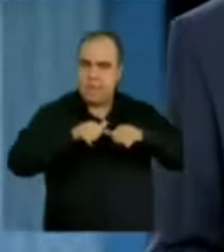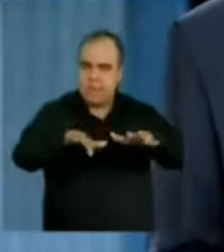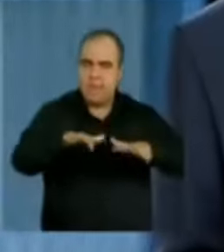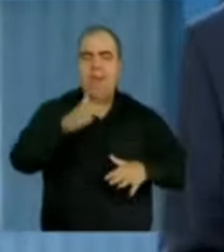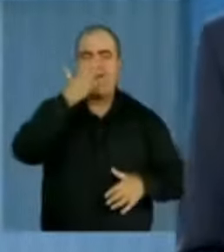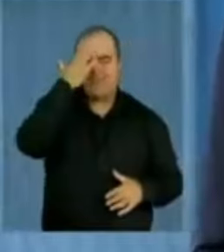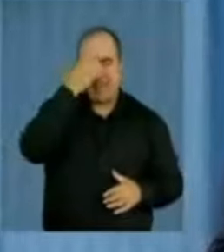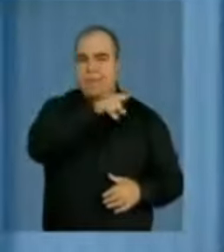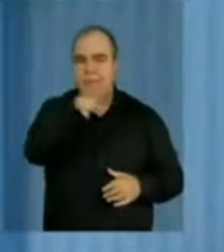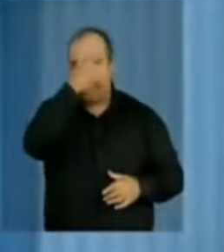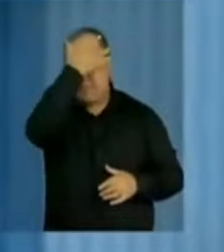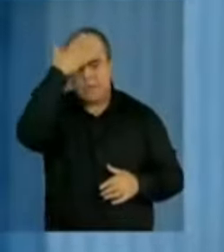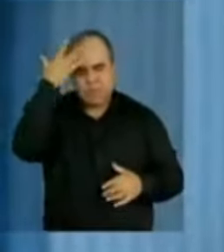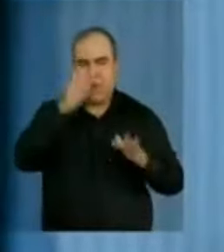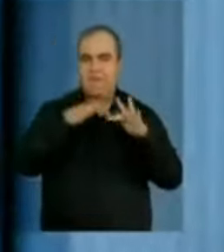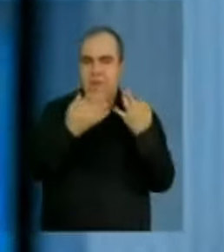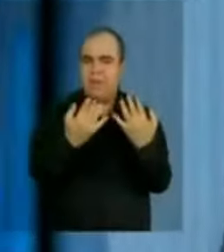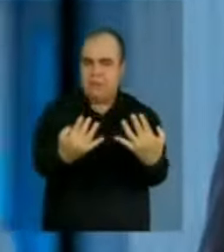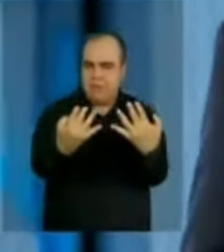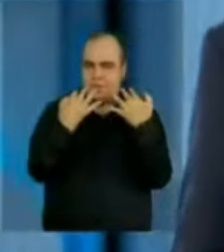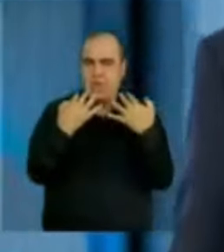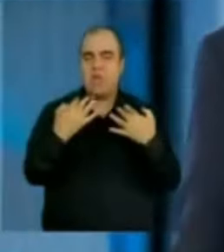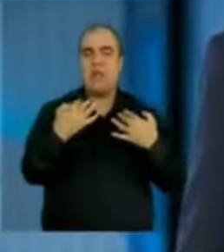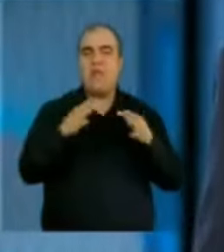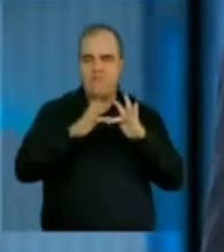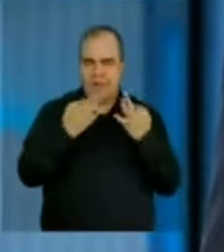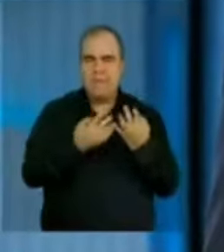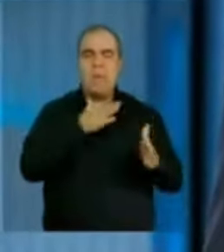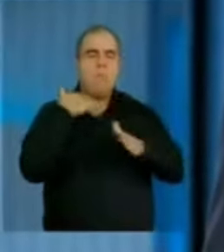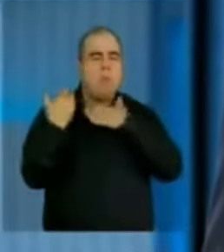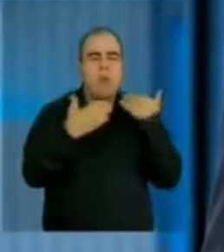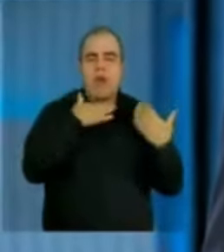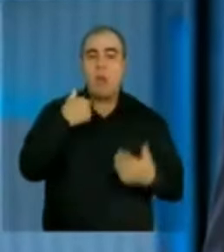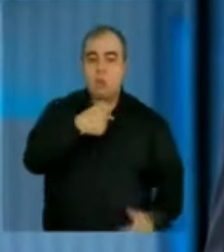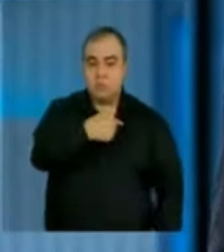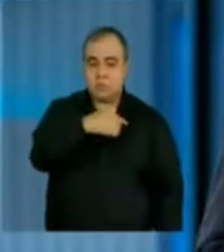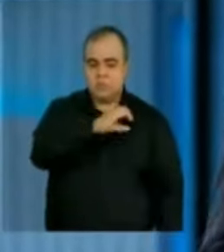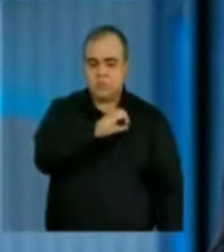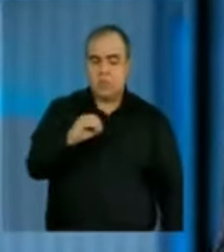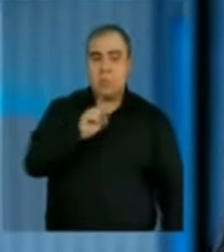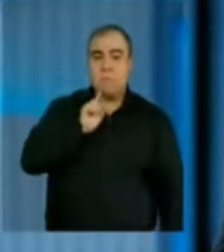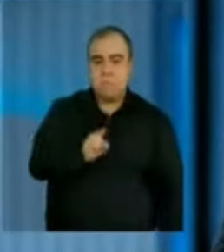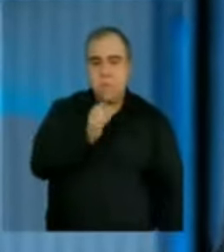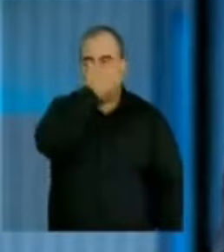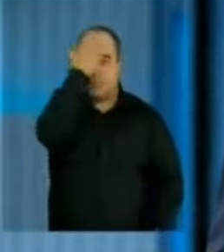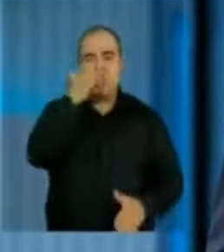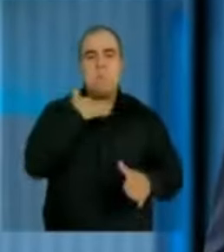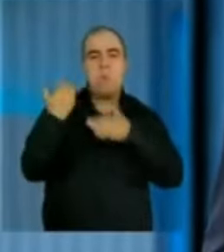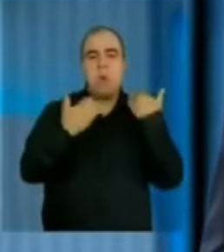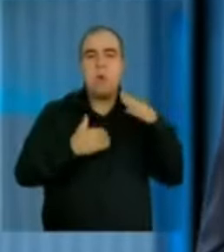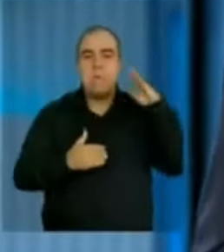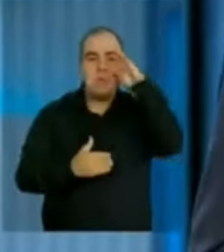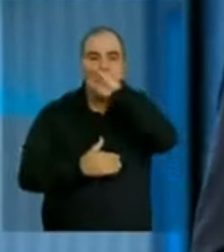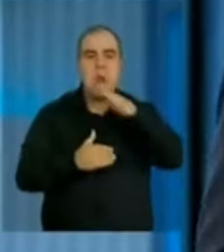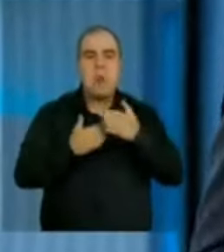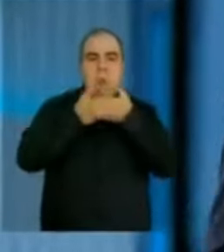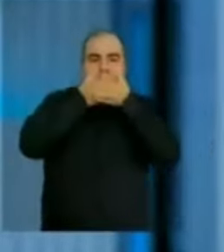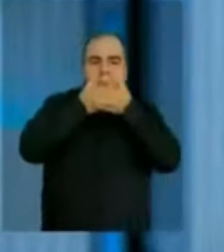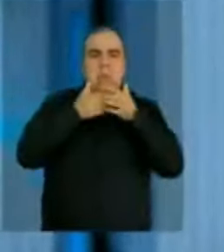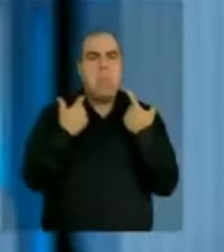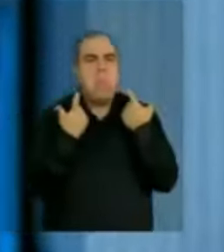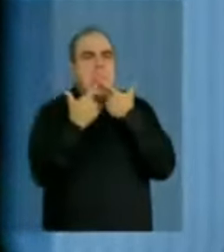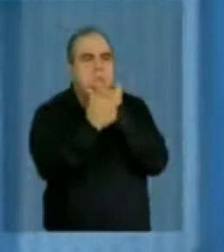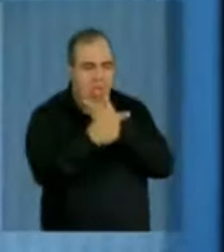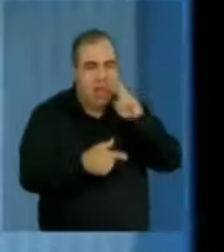assistindo que perdeu entes queridos 700.000 pessoas e o bolsonaro fazia deboche você